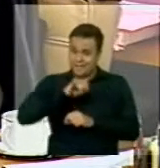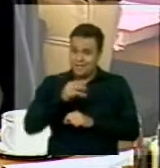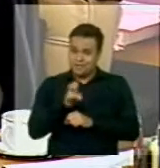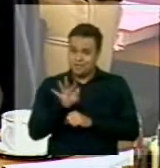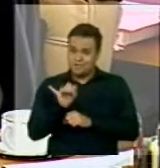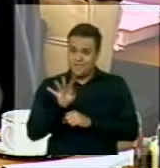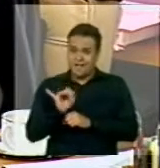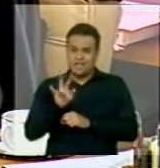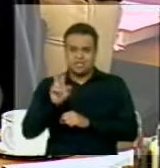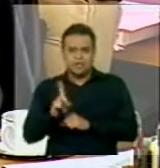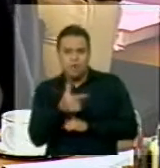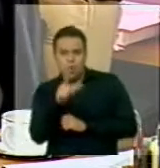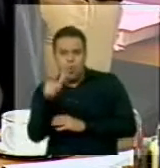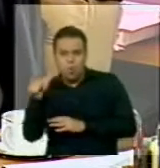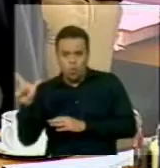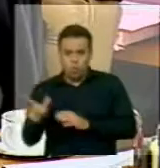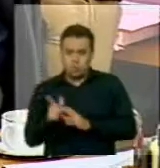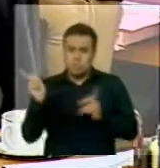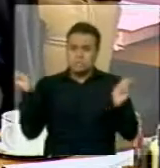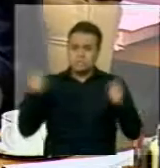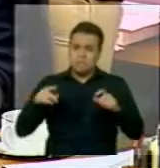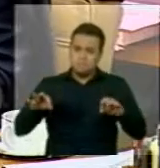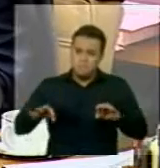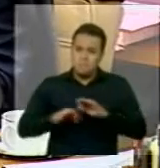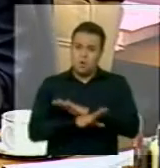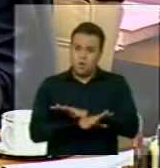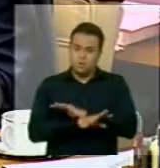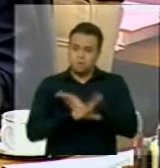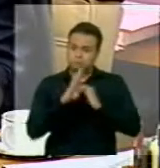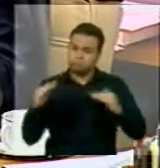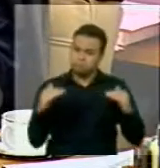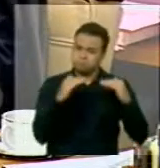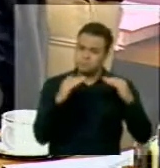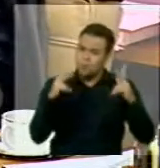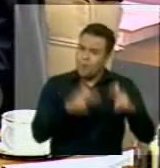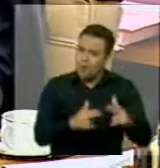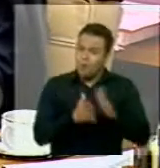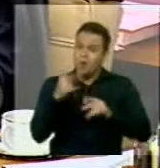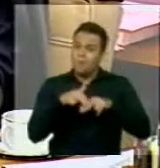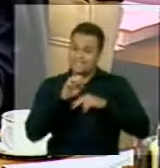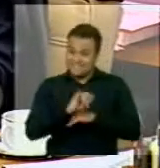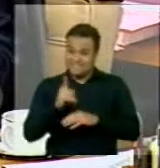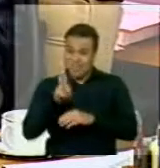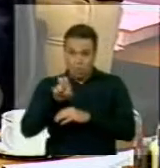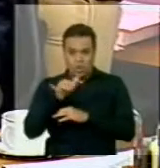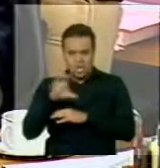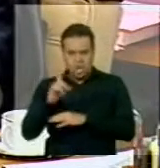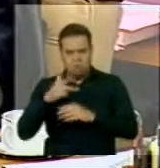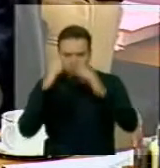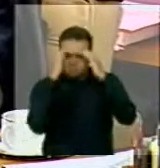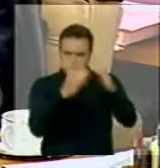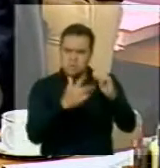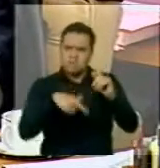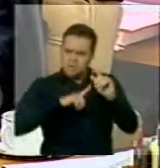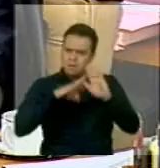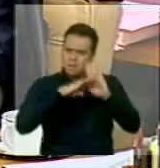de que aqueles outros elementos são suficientes para atingir a mesma finalidade. Portanto, se a União cumprir com as obrigações